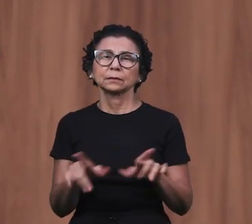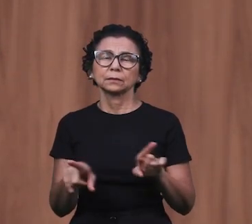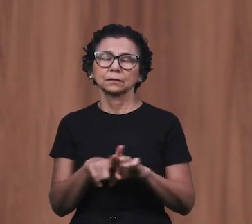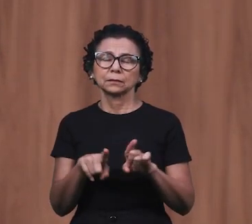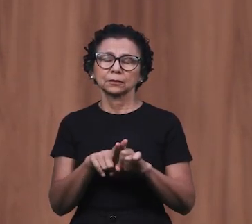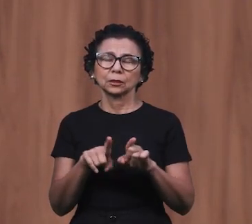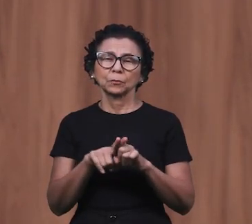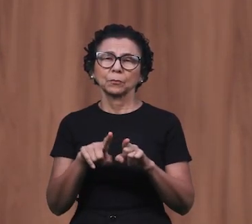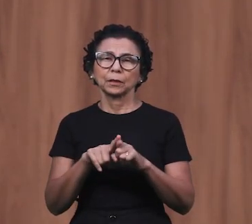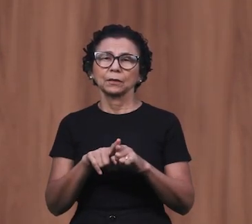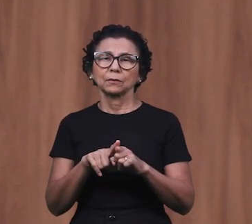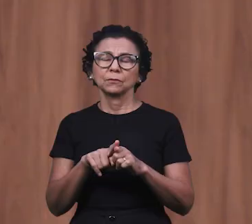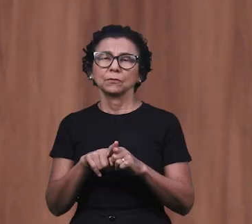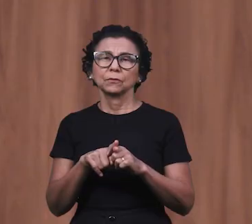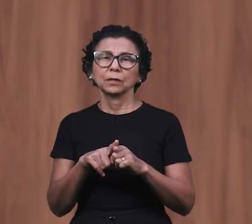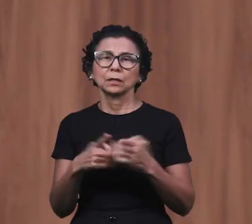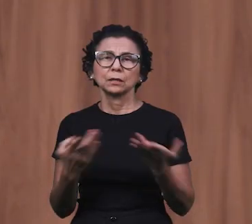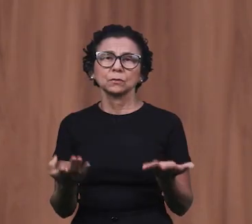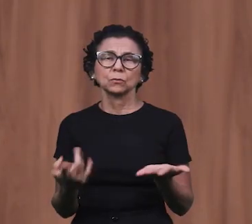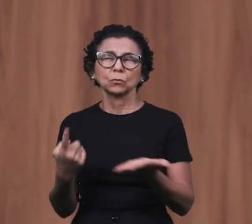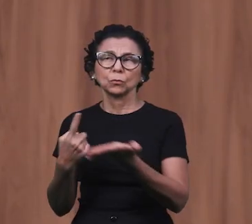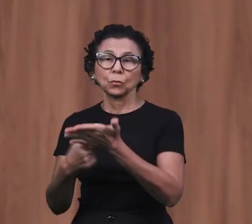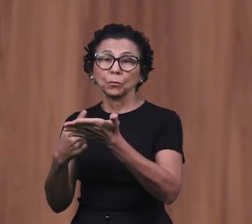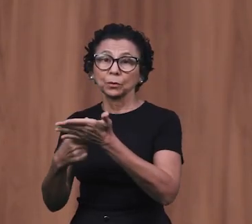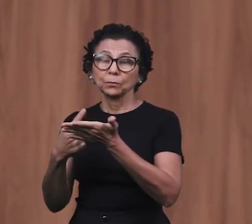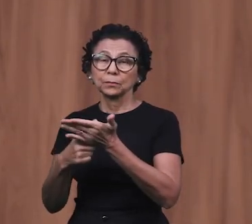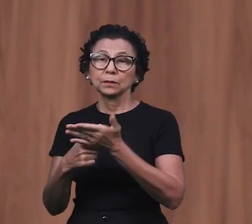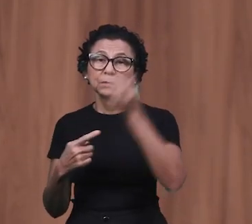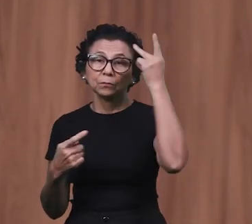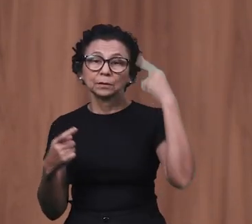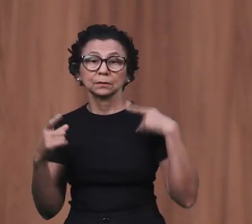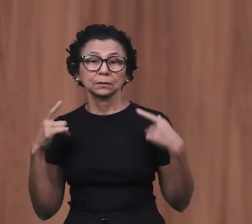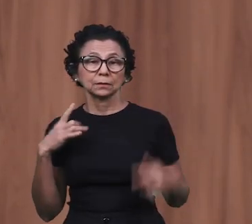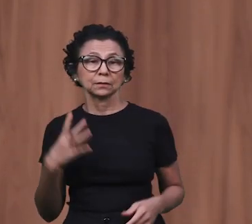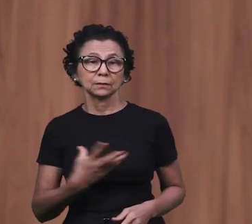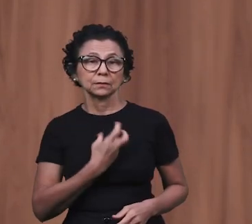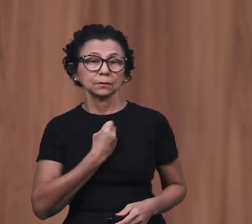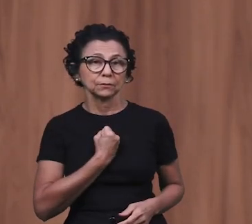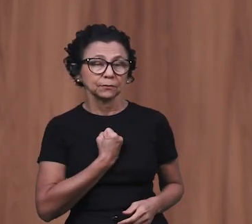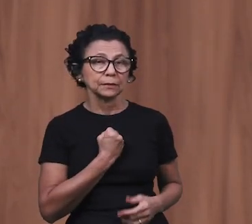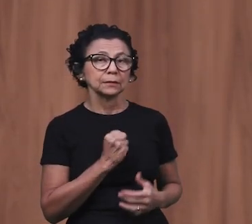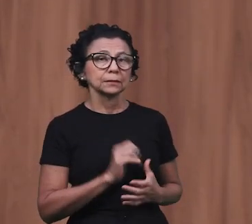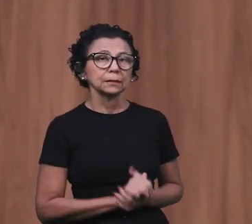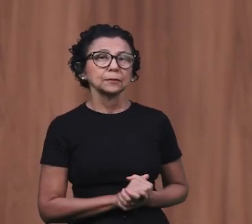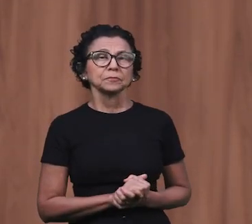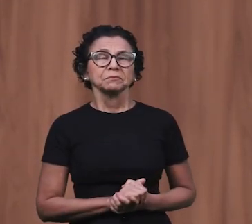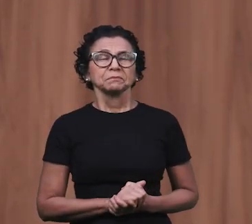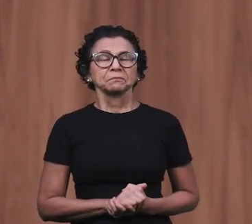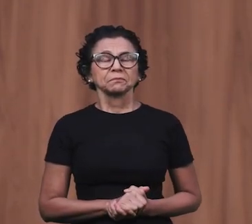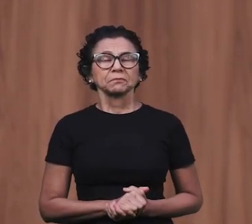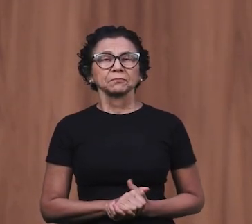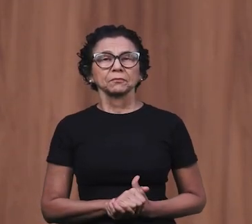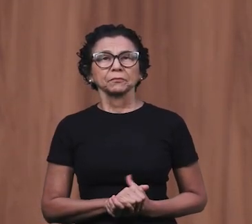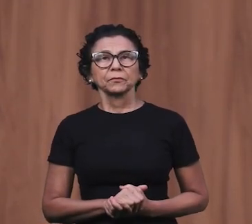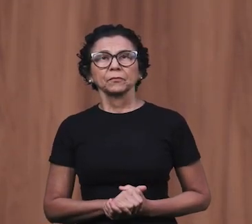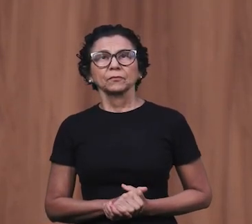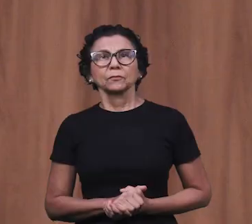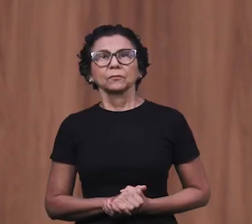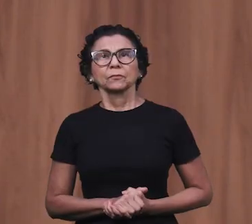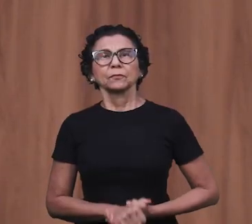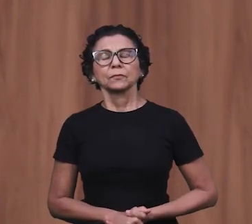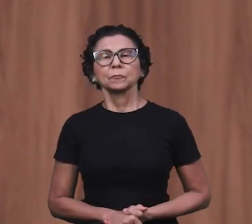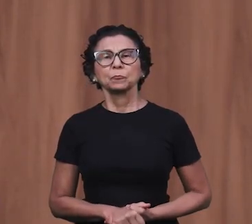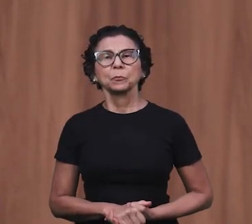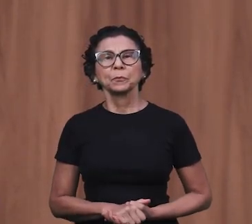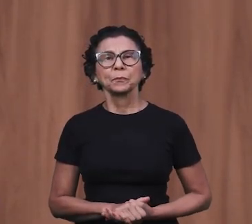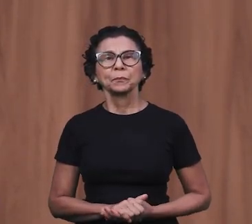tempo a figura de Benjamim poupado de todas as viagens, até que o pai se vê, né? Era impossível que o